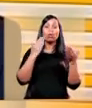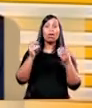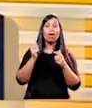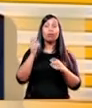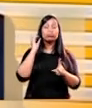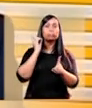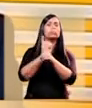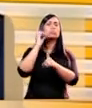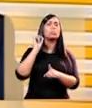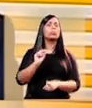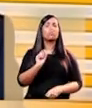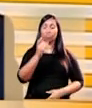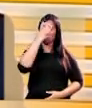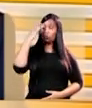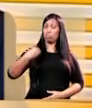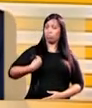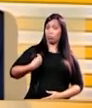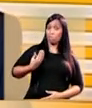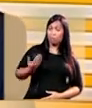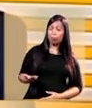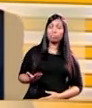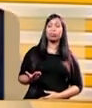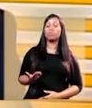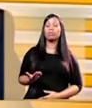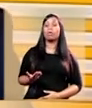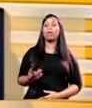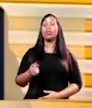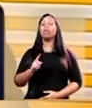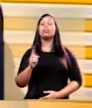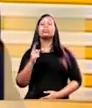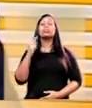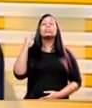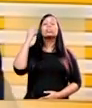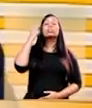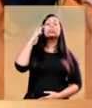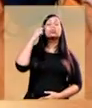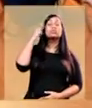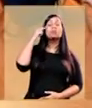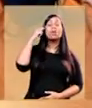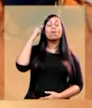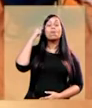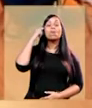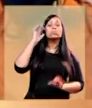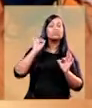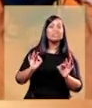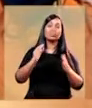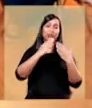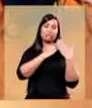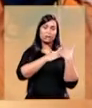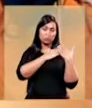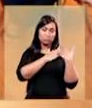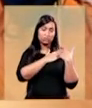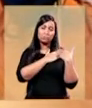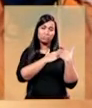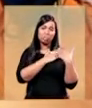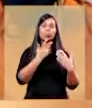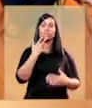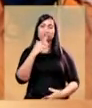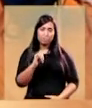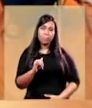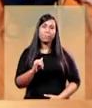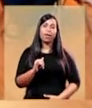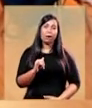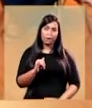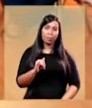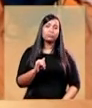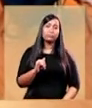psicológico, se descobre que a pessoa está ali não consciente exatamente da responsabilidade que é ser o pai.